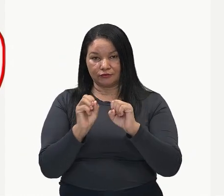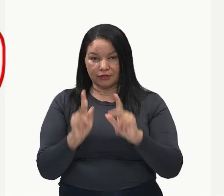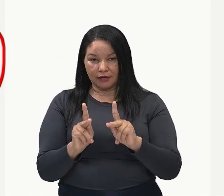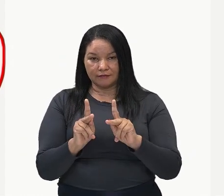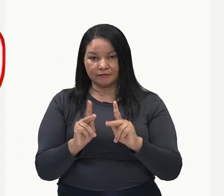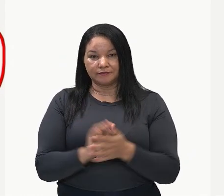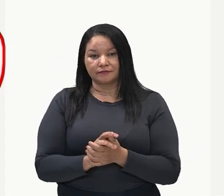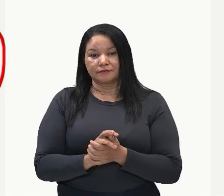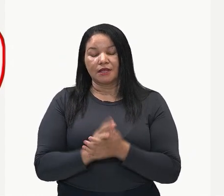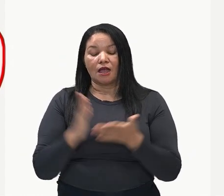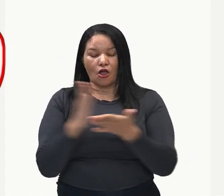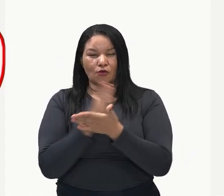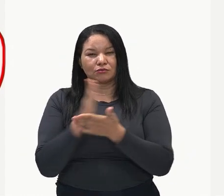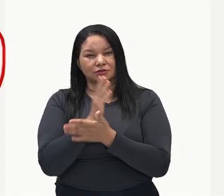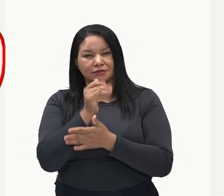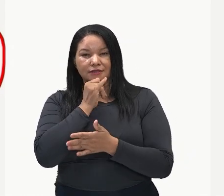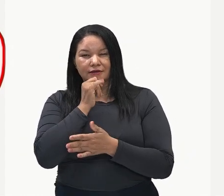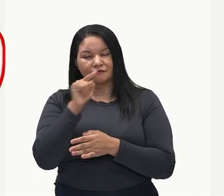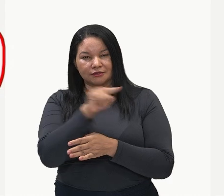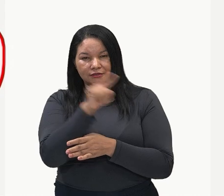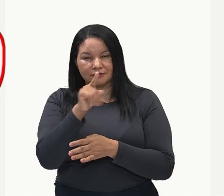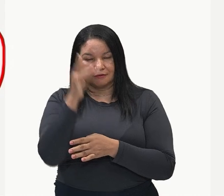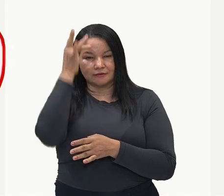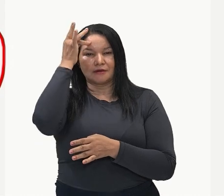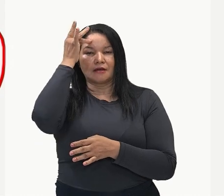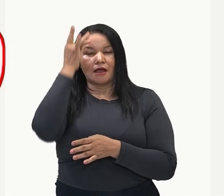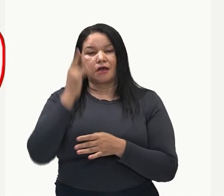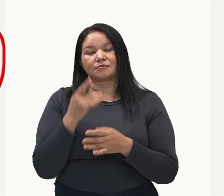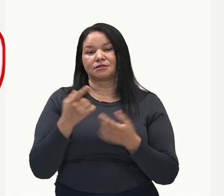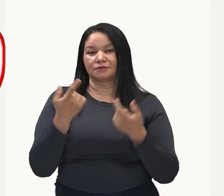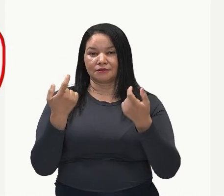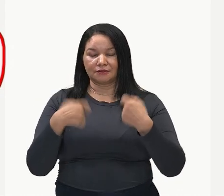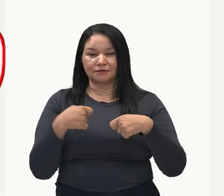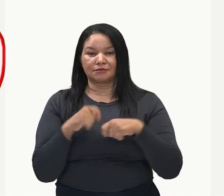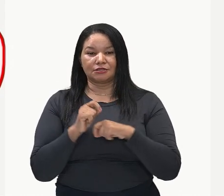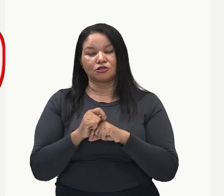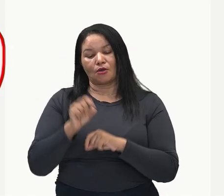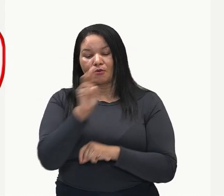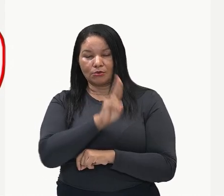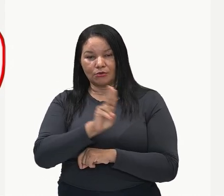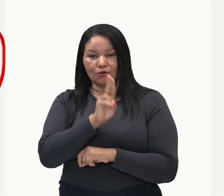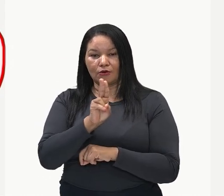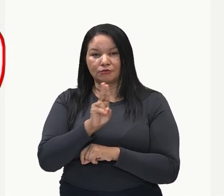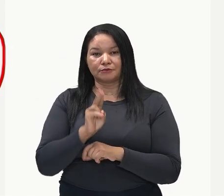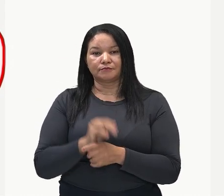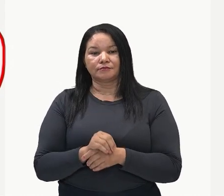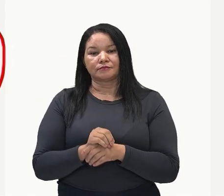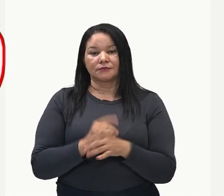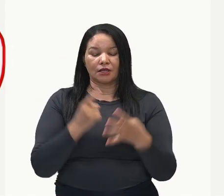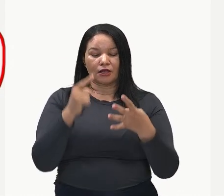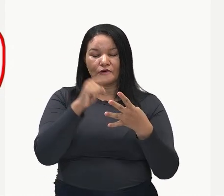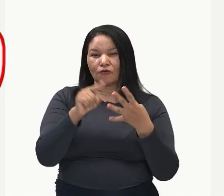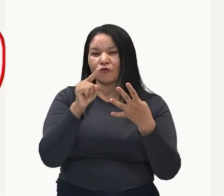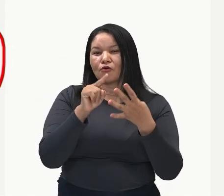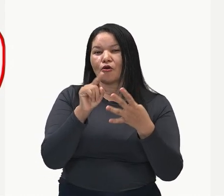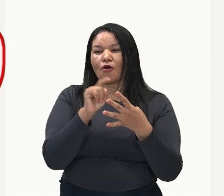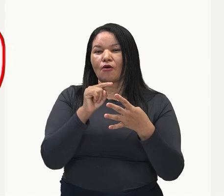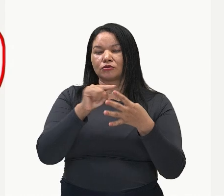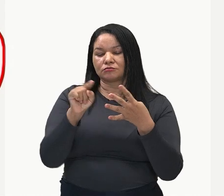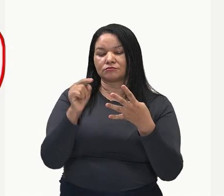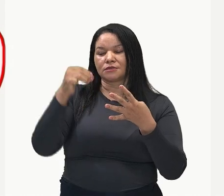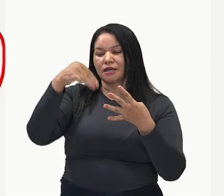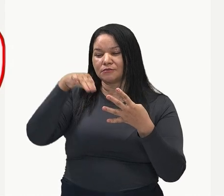Alguns exemplos para você aprender, né, aprender aí o nome deles. Óxido de cálcio, óxido de